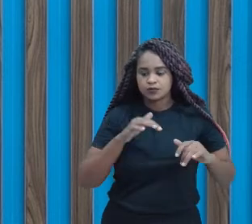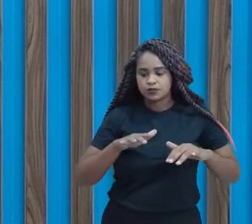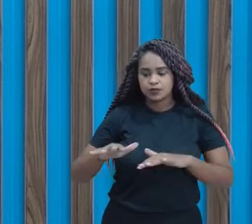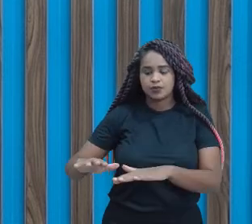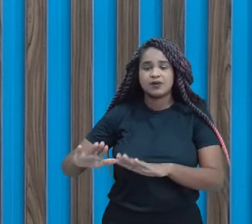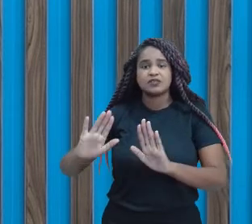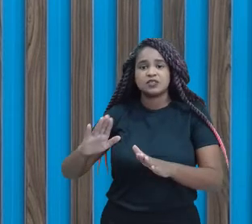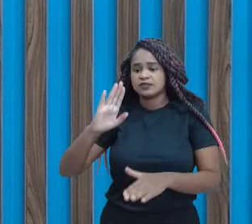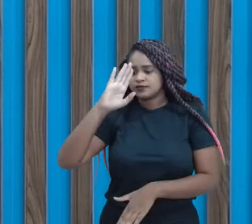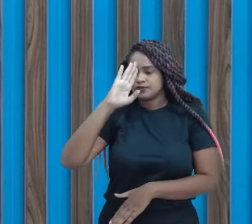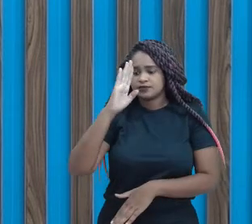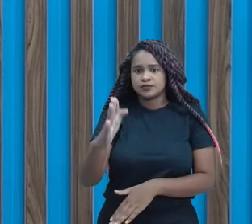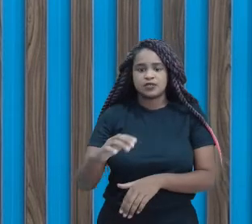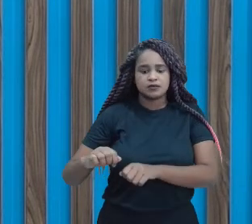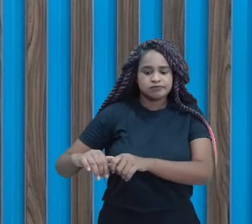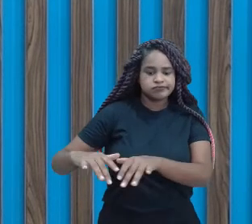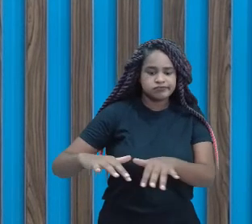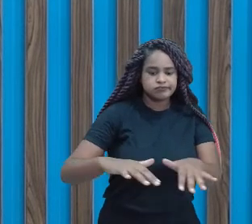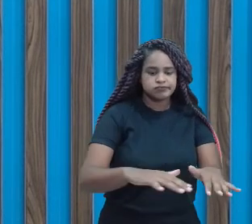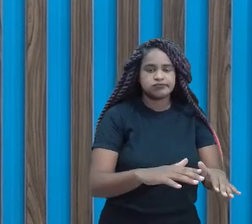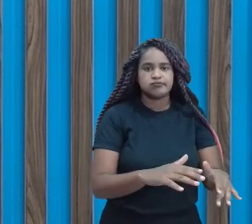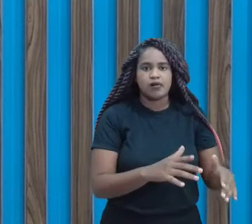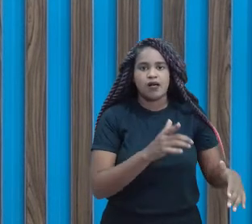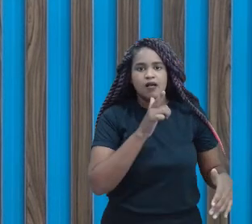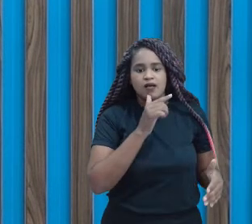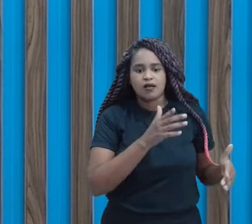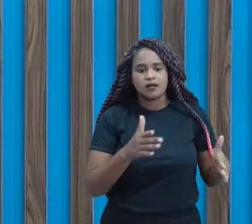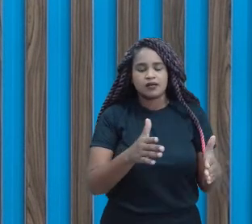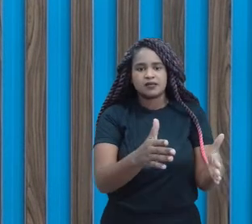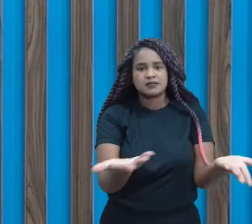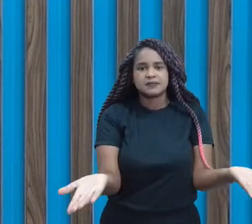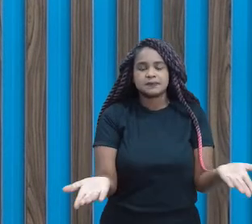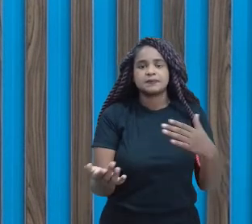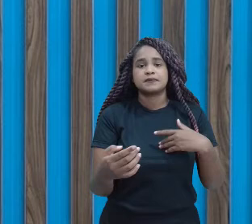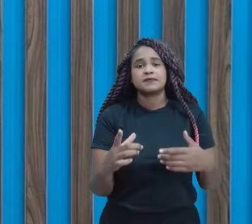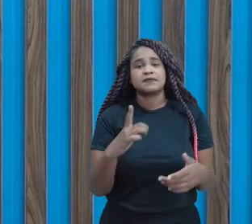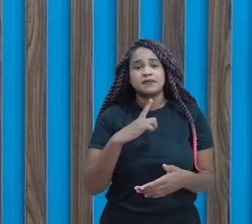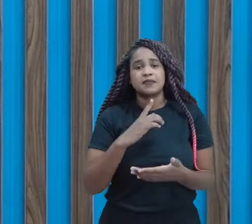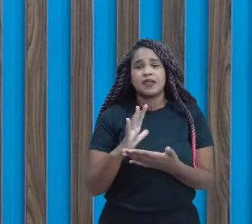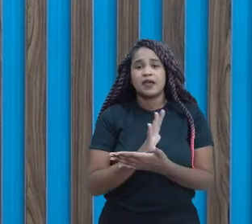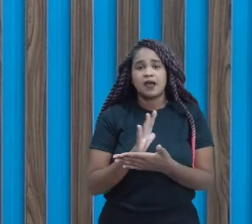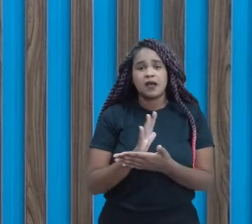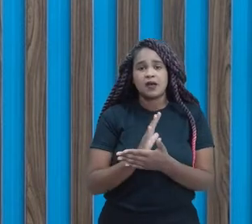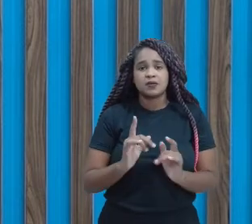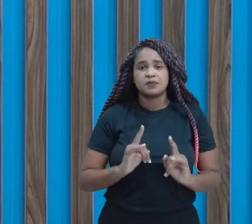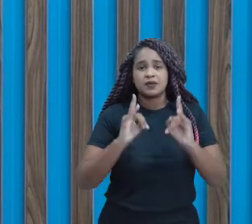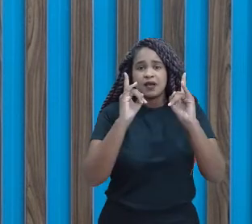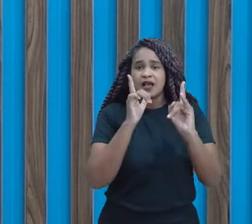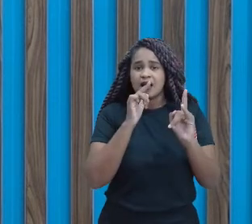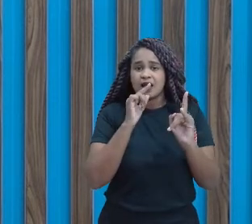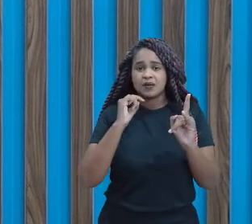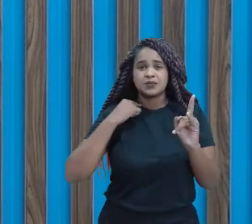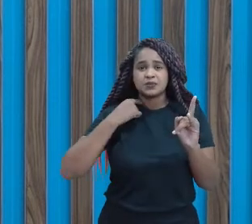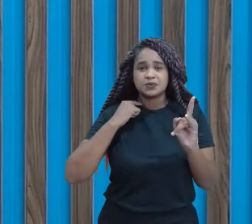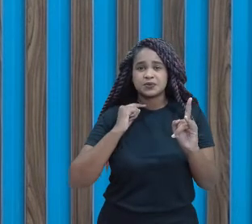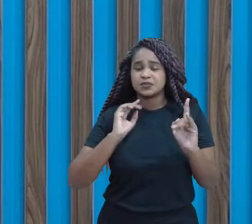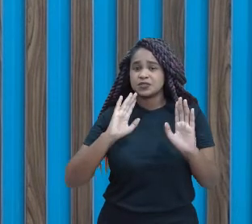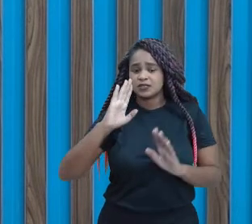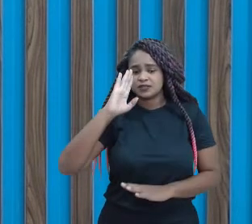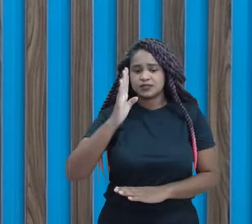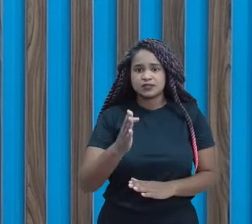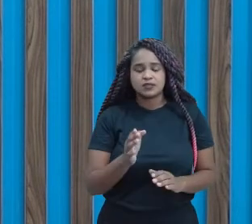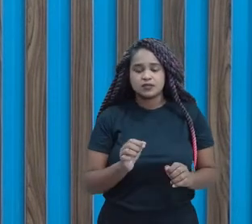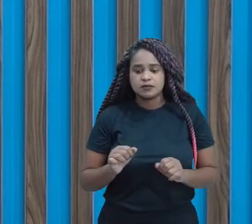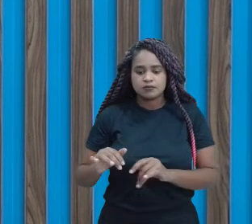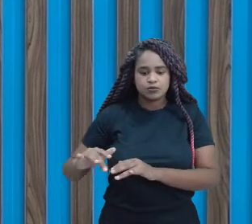para o esgoto. E tem muitos prédios hoje, não é? Que a água, infelizmente, vai direto para o rio. Não é? A CPRH